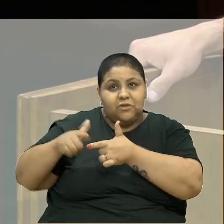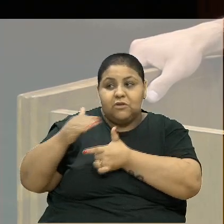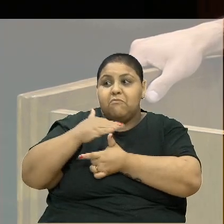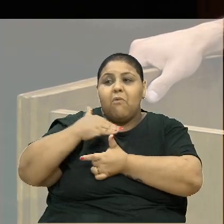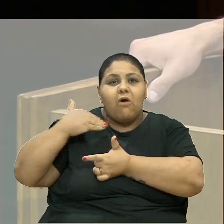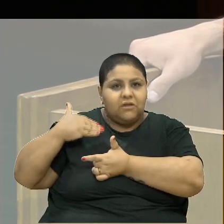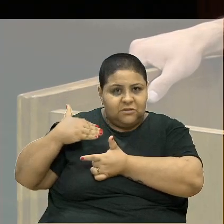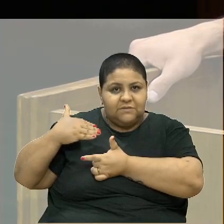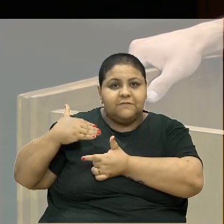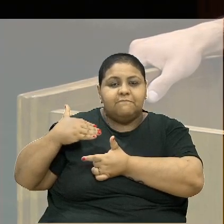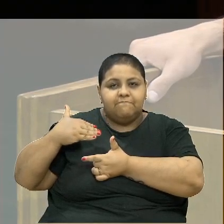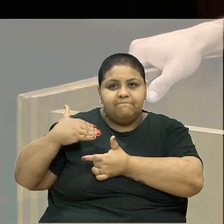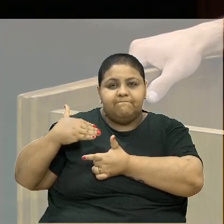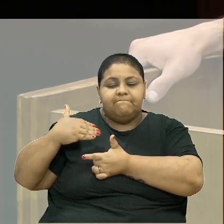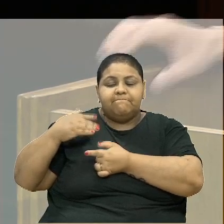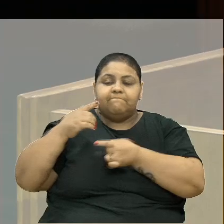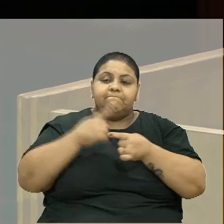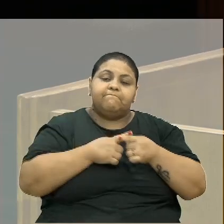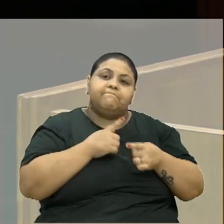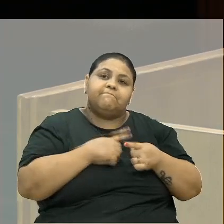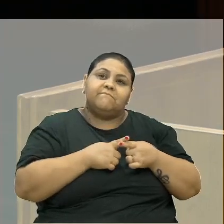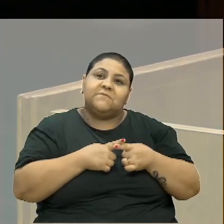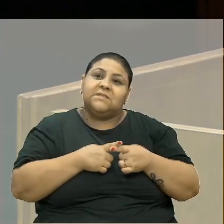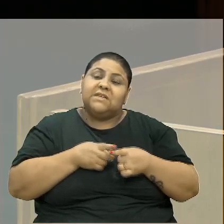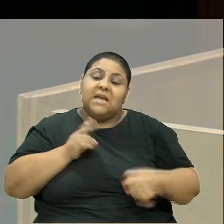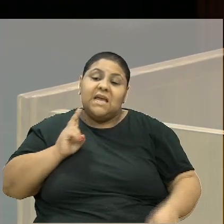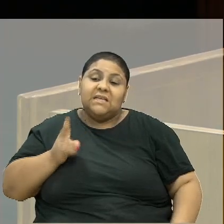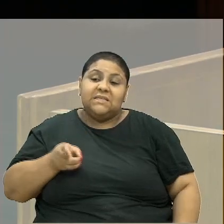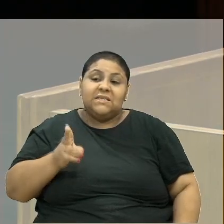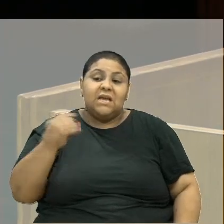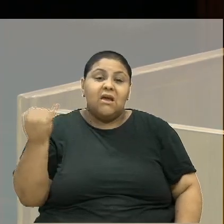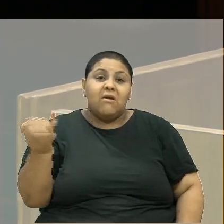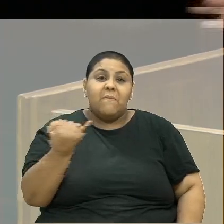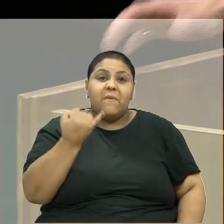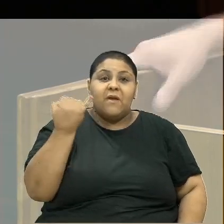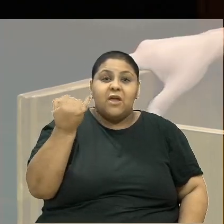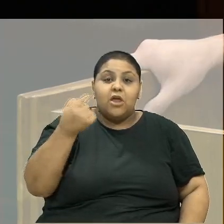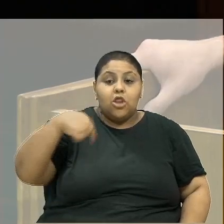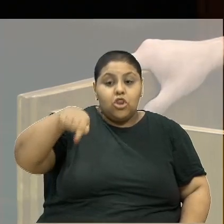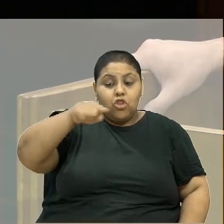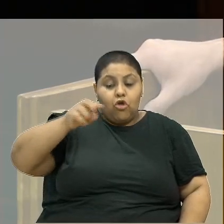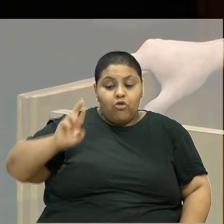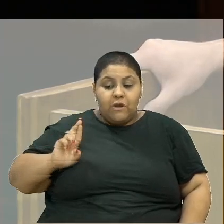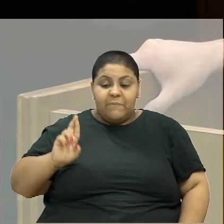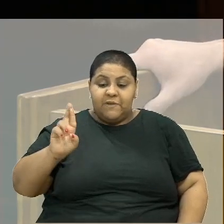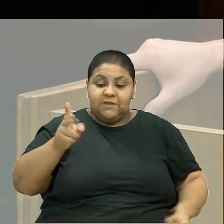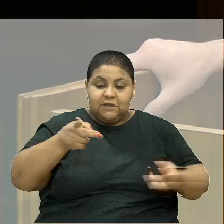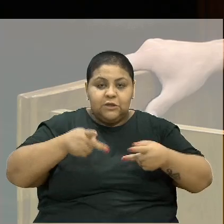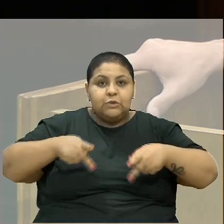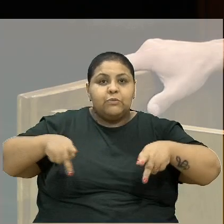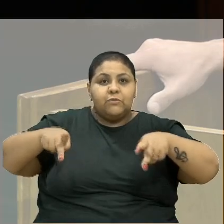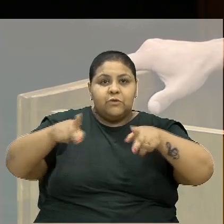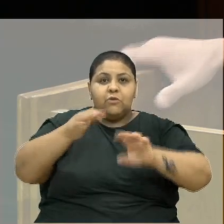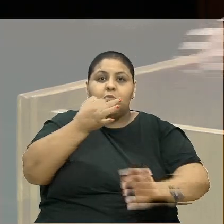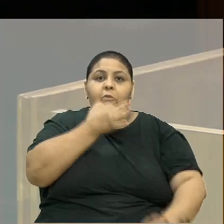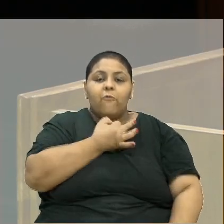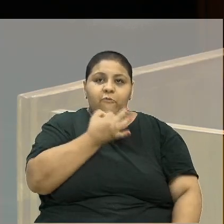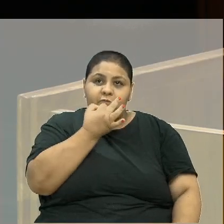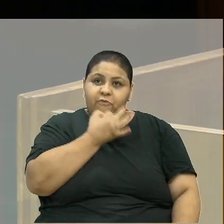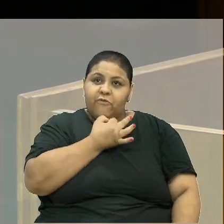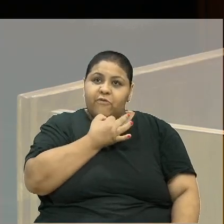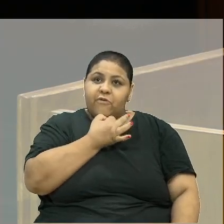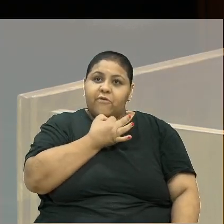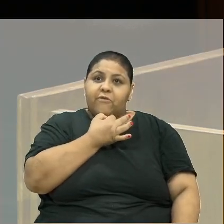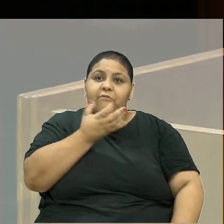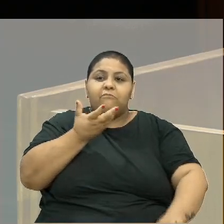óbitos, porque é sempre importante a gente, como representantes da população e do povo caxiense, que se